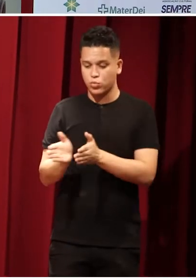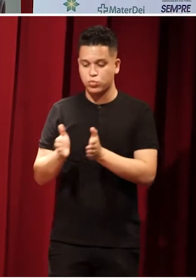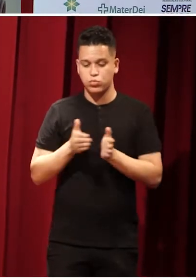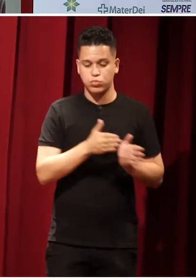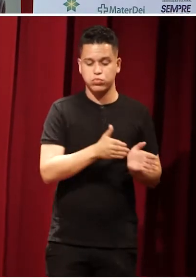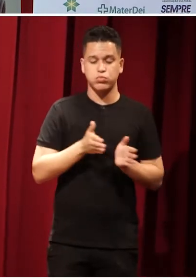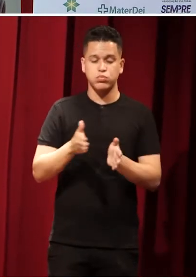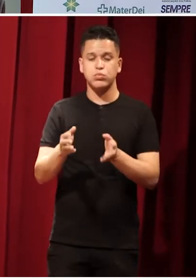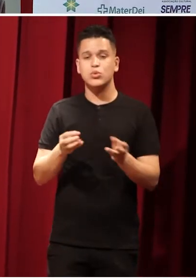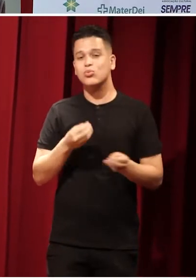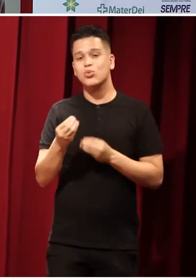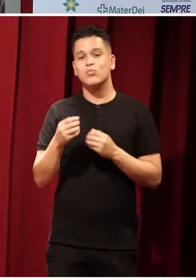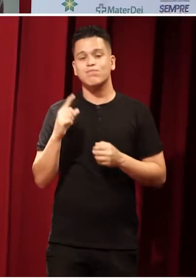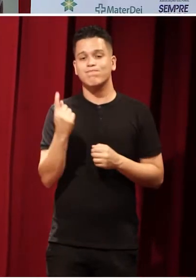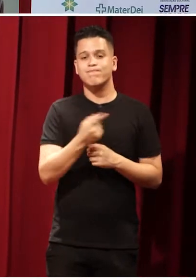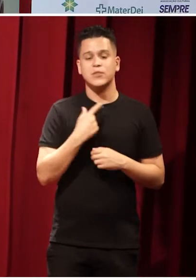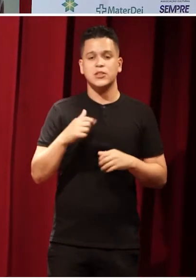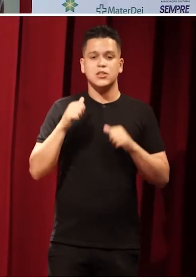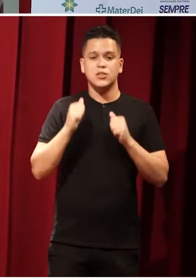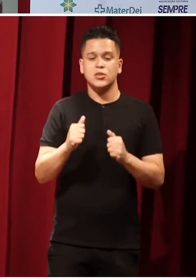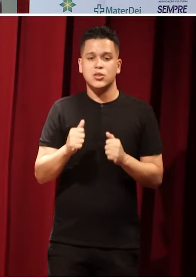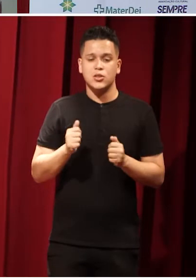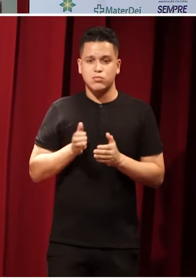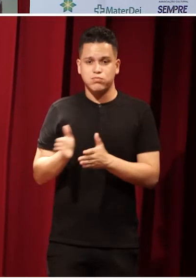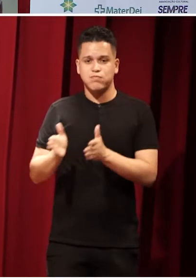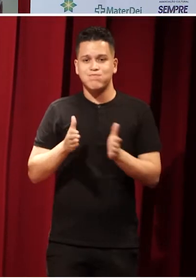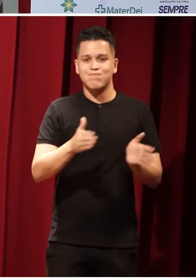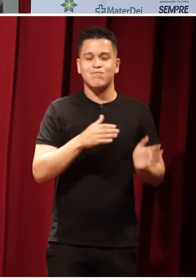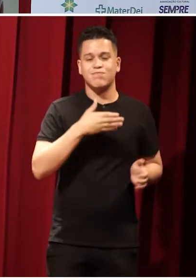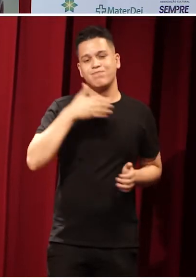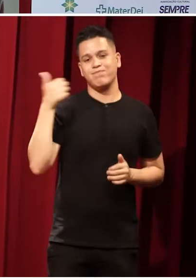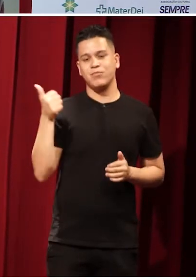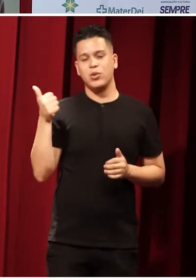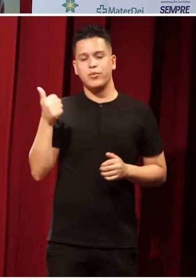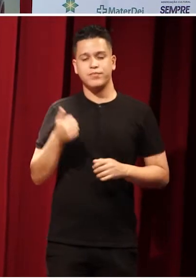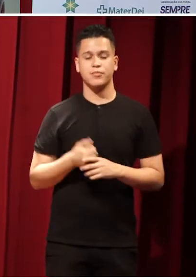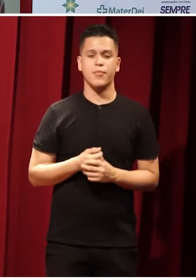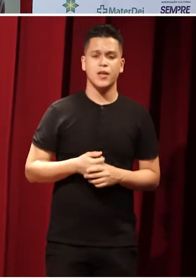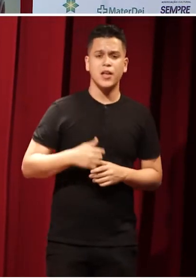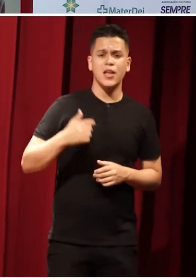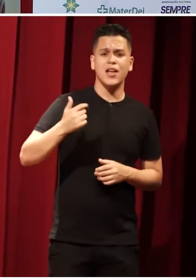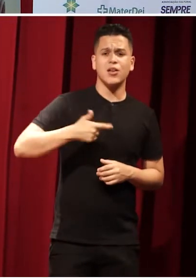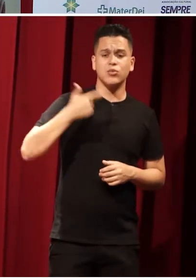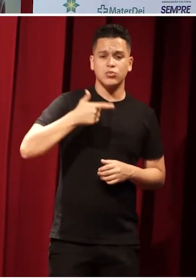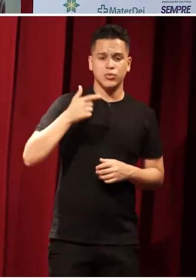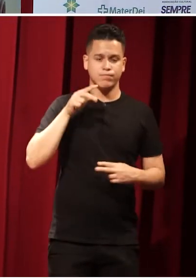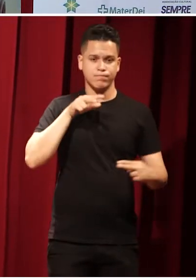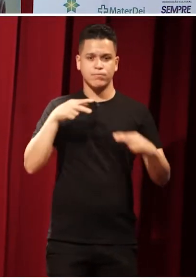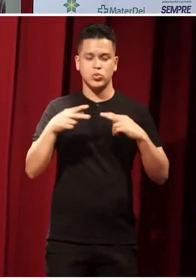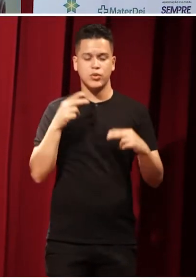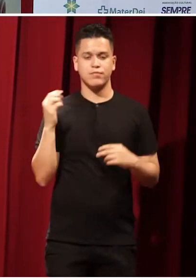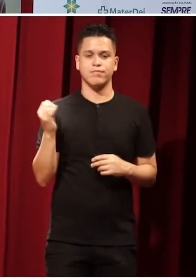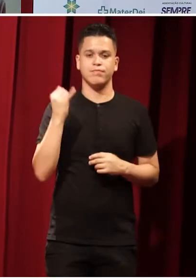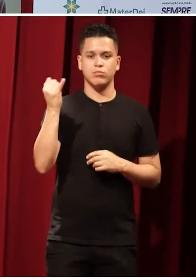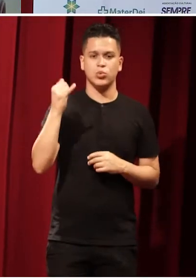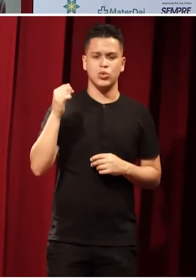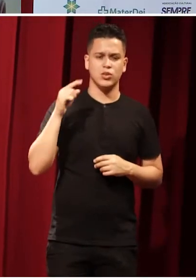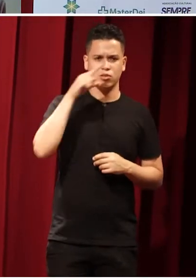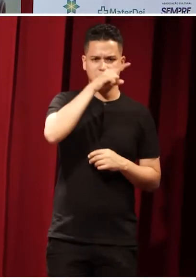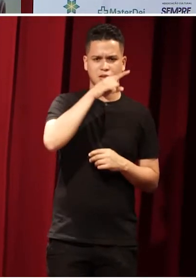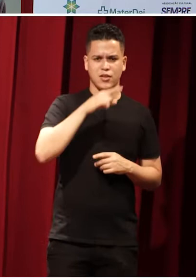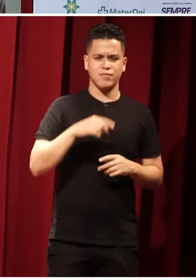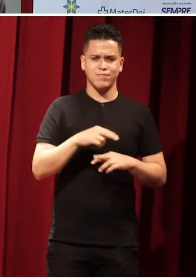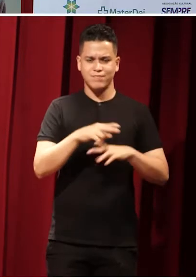à atual economia da destruição da natureza. E uma segunda característica do ativismo na Amazônia,